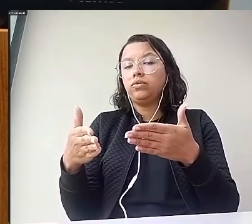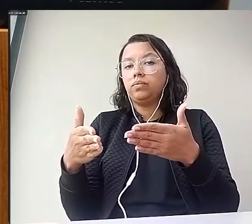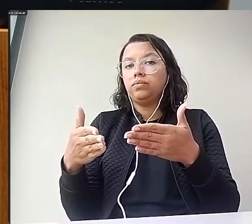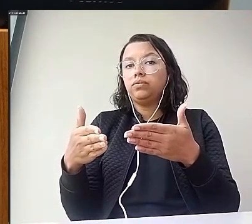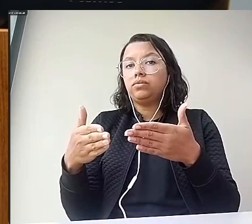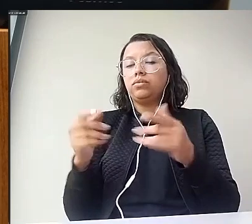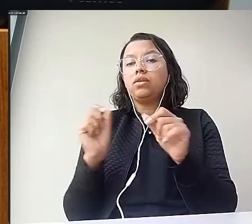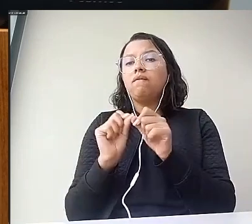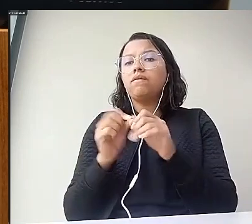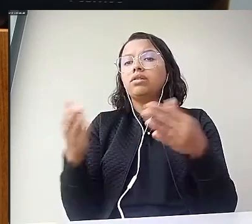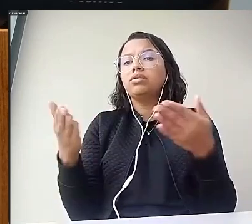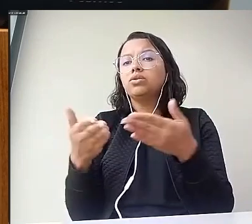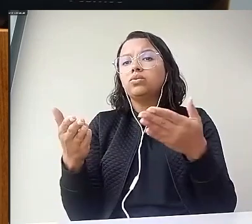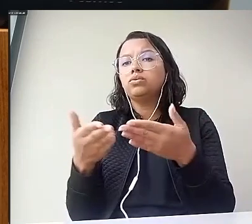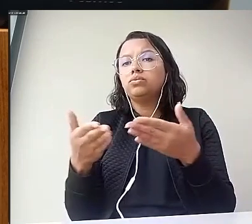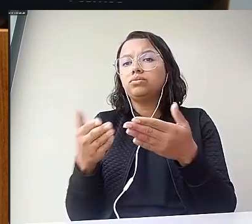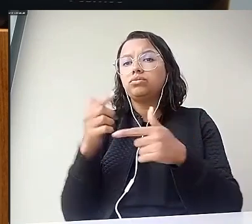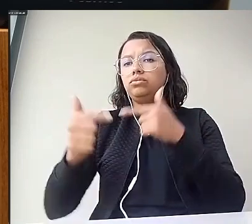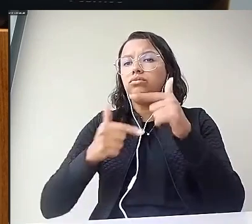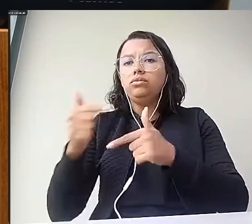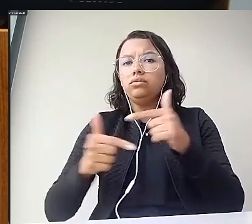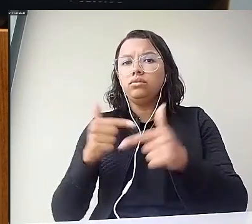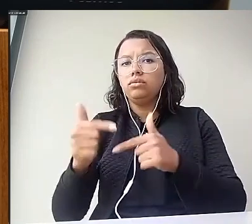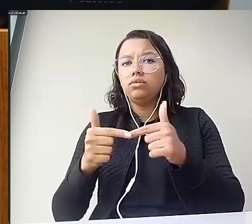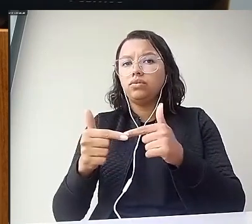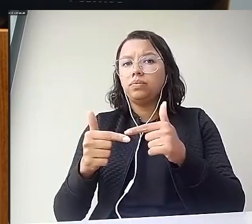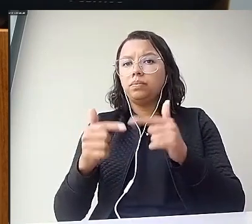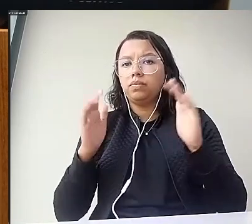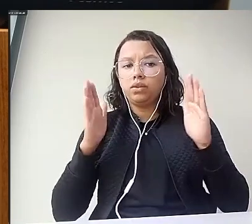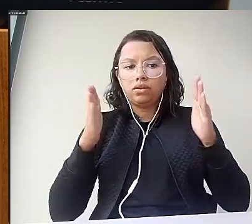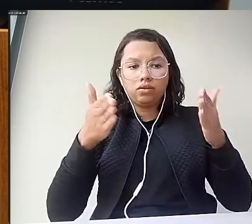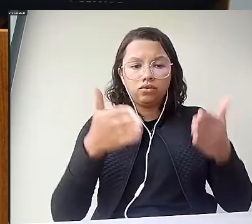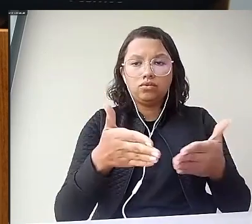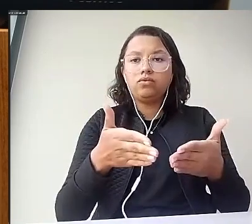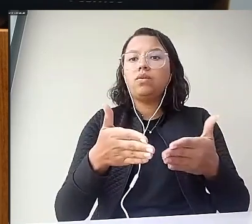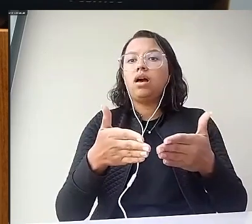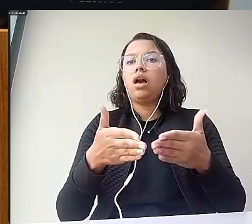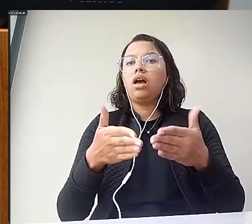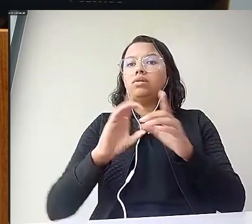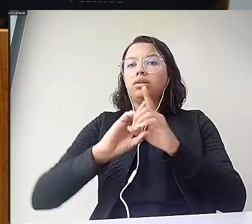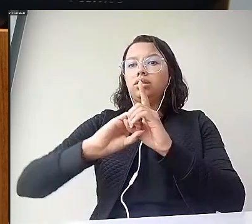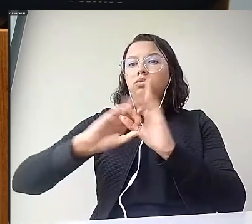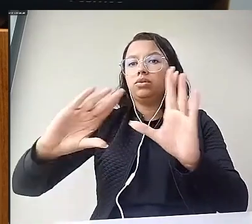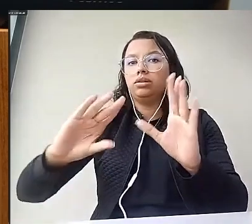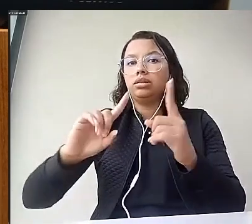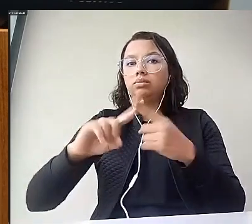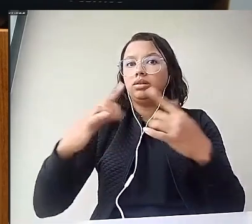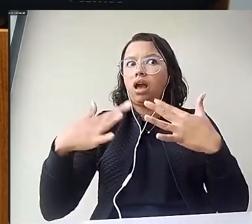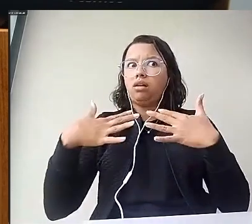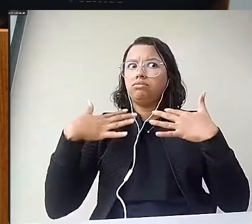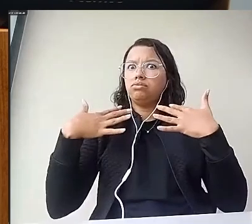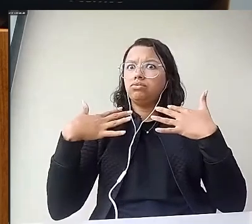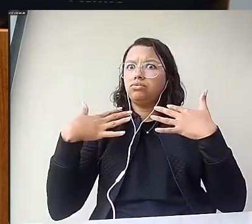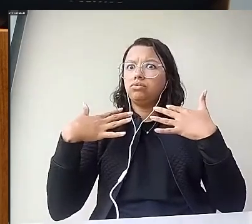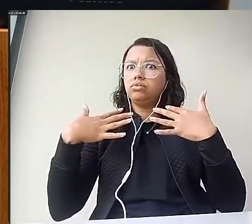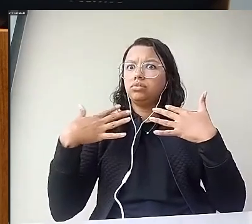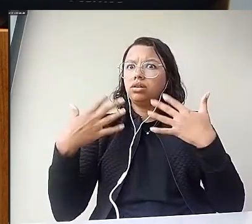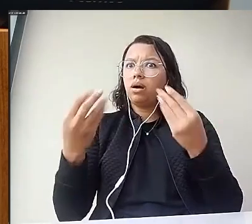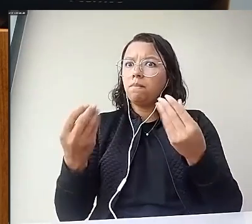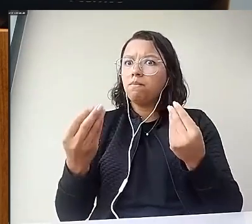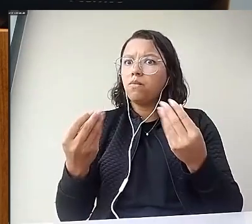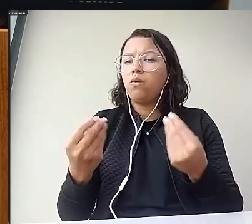hoje um trabalho a favor da democracia, mas que assusta muita